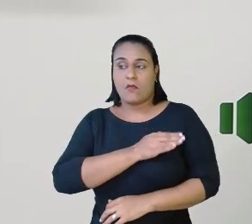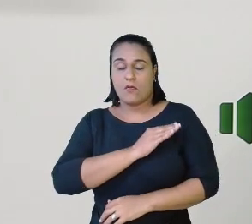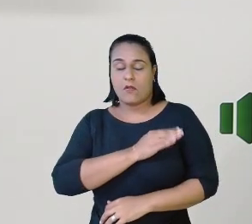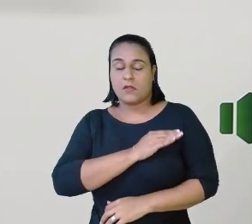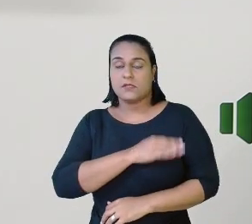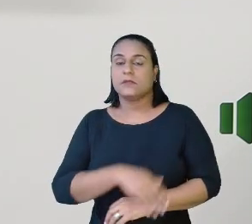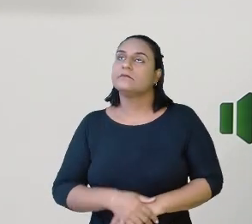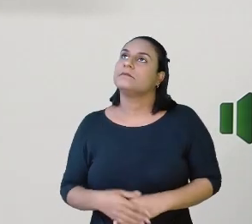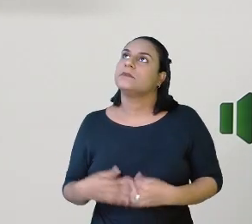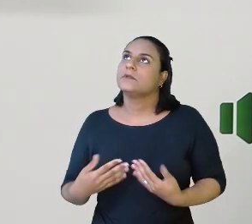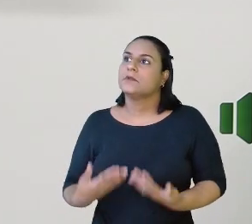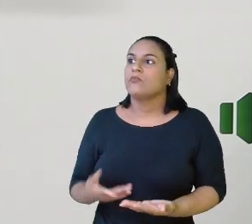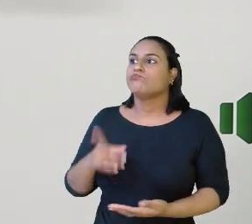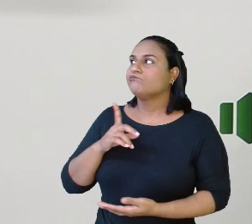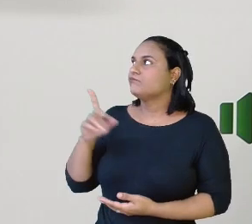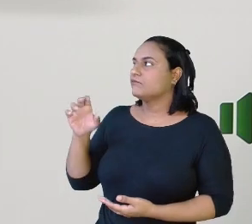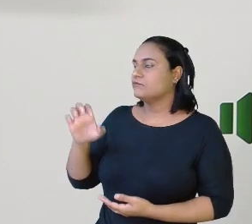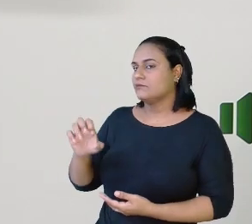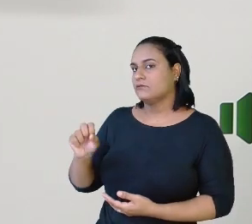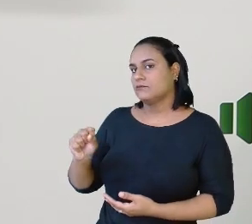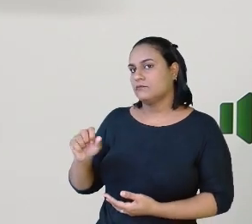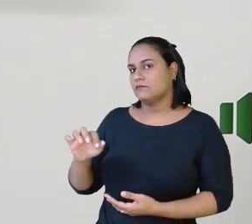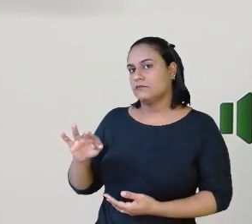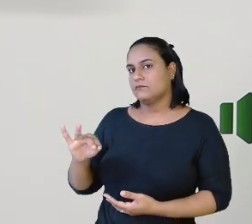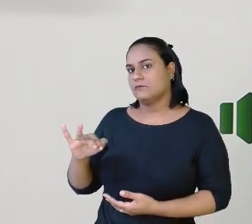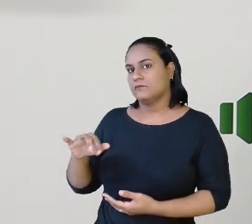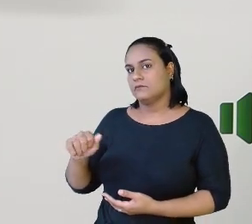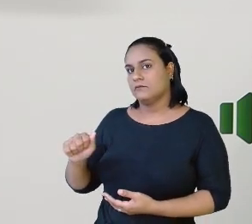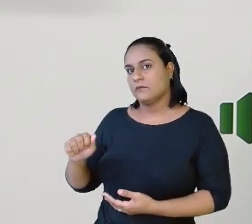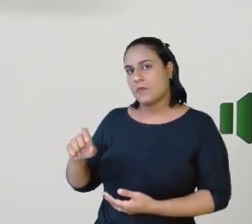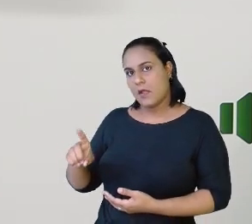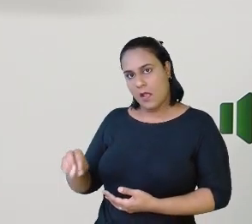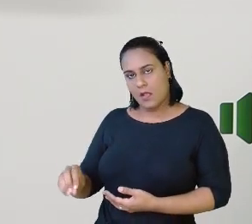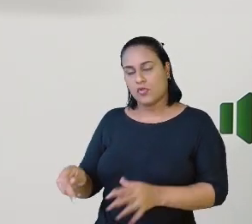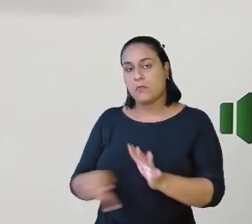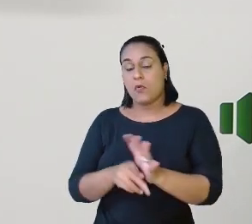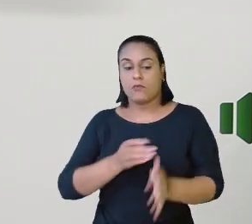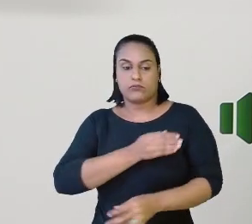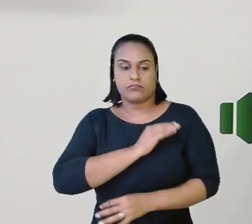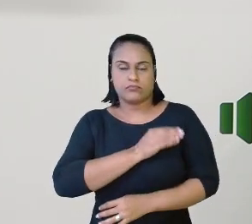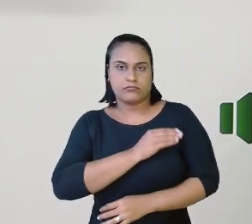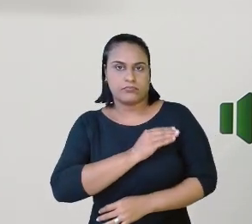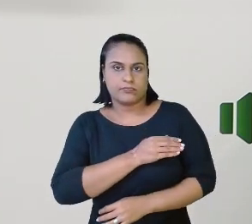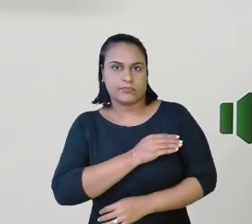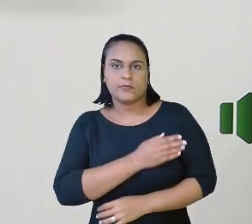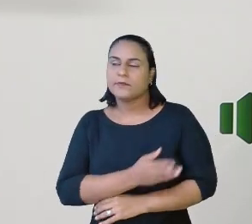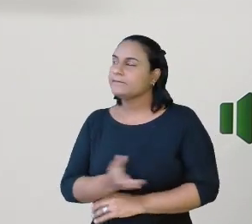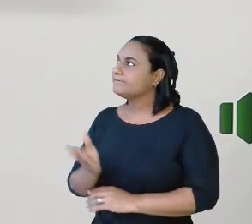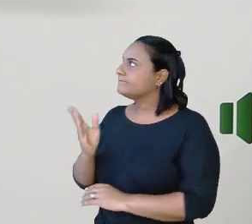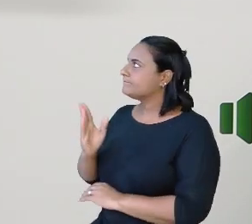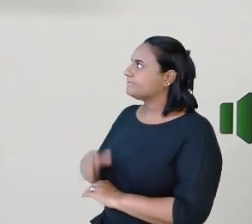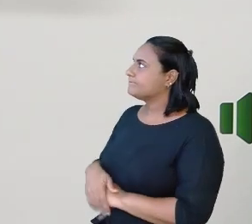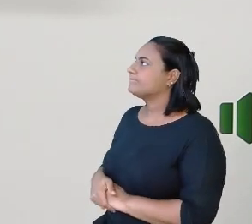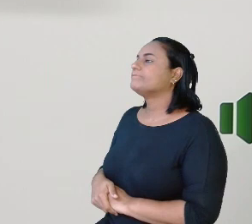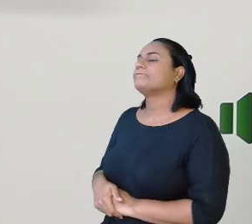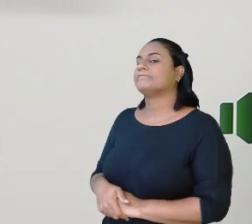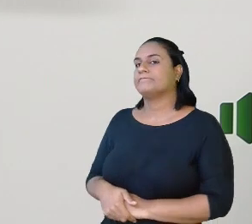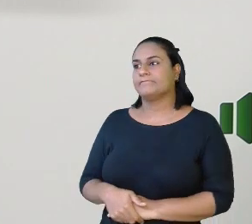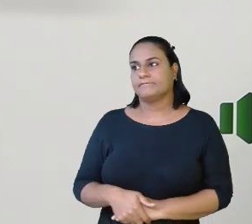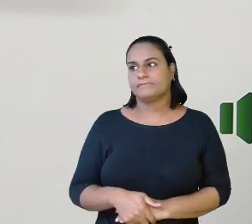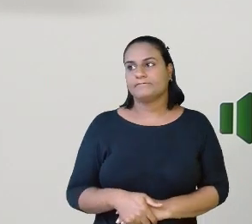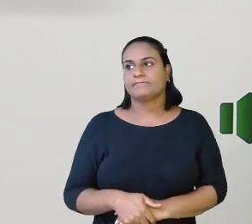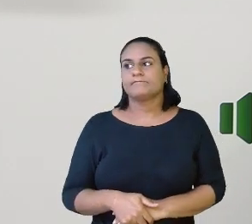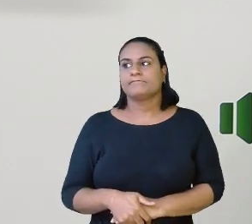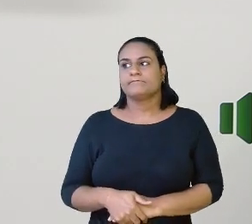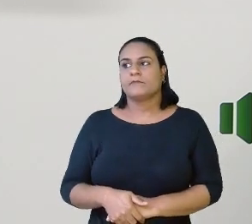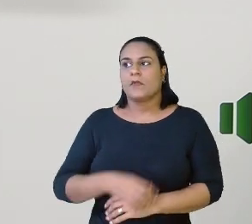quando eu falo estriado cardíaco, nós estamos tratando do coração. Batida ritmada, né? Você pode